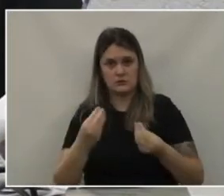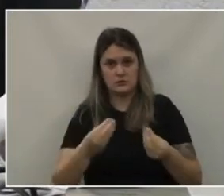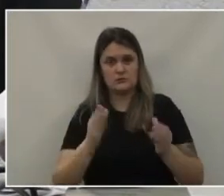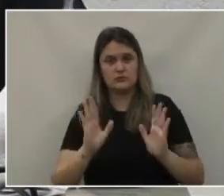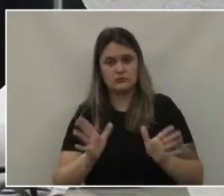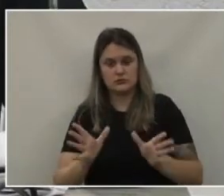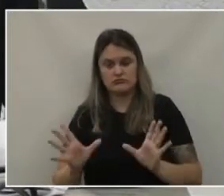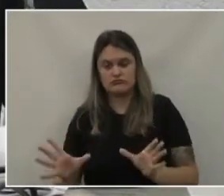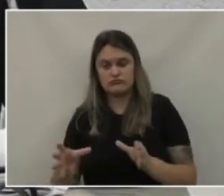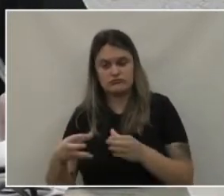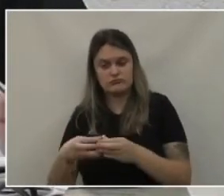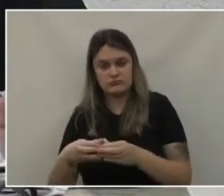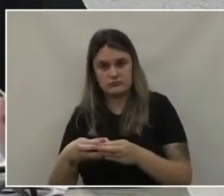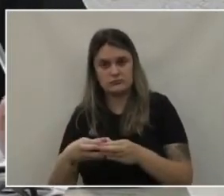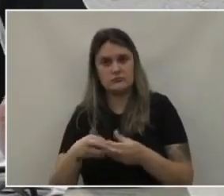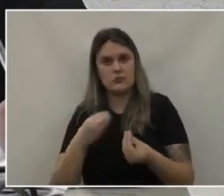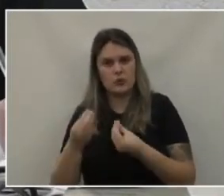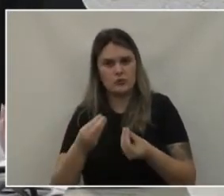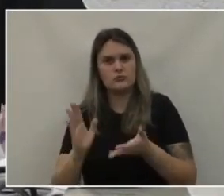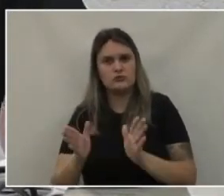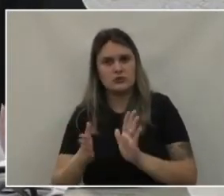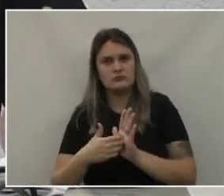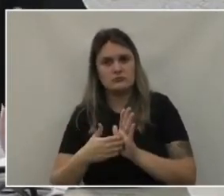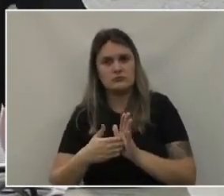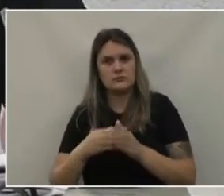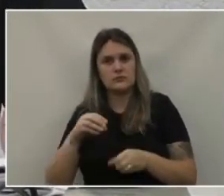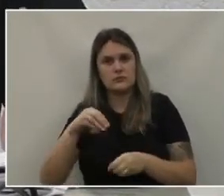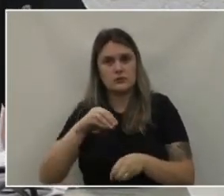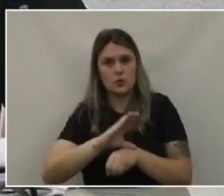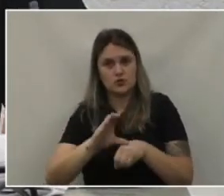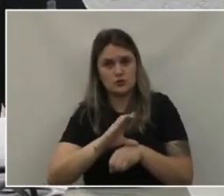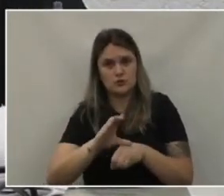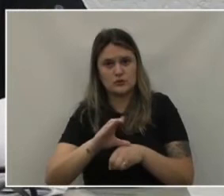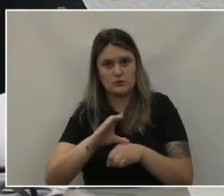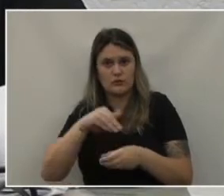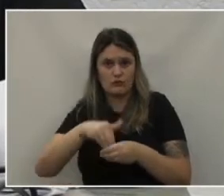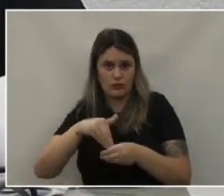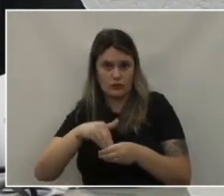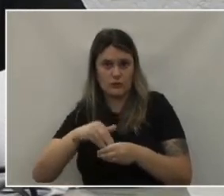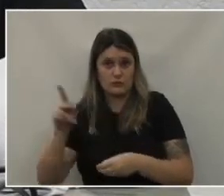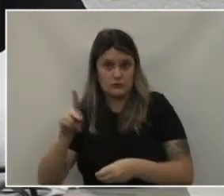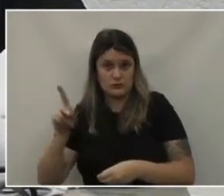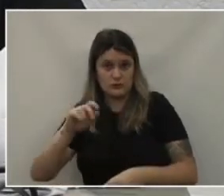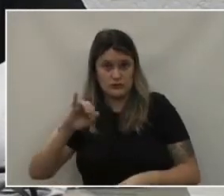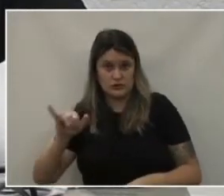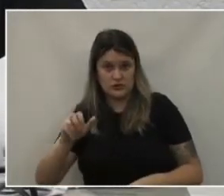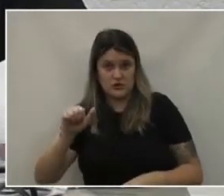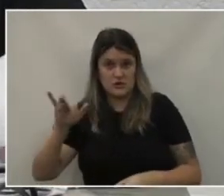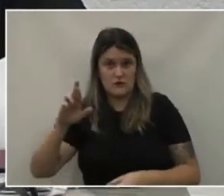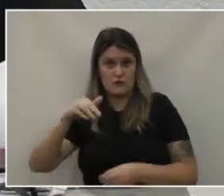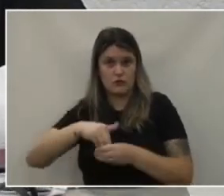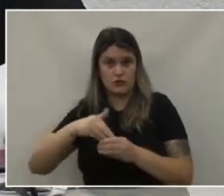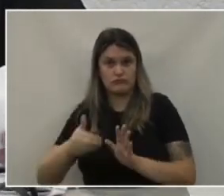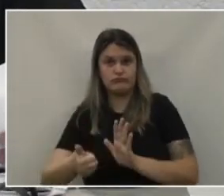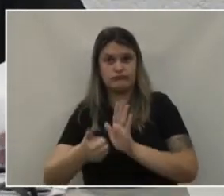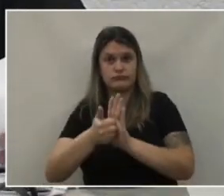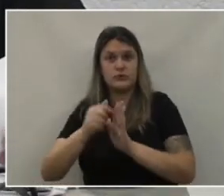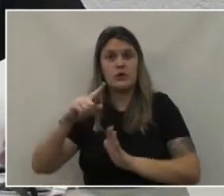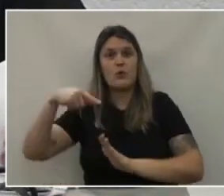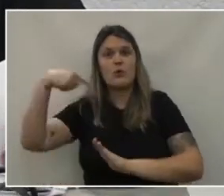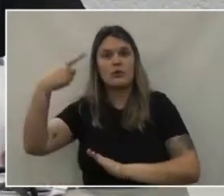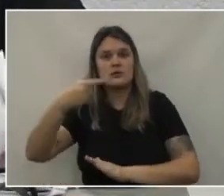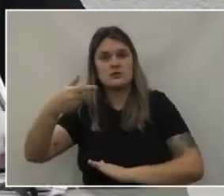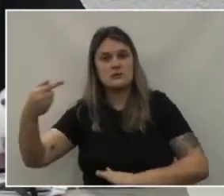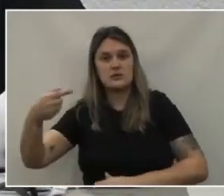na comissão, como foi o parecer da Comissão de Constituição, presidida pelo professor Jair Brunhago. Então, semana que vem,